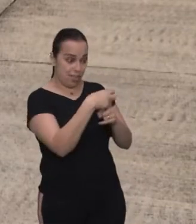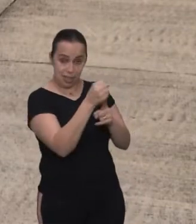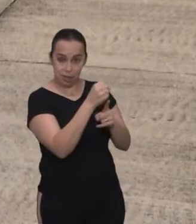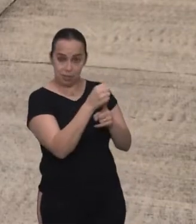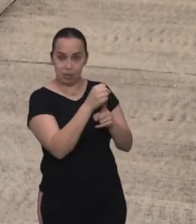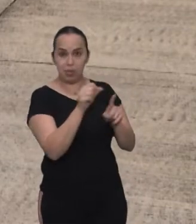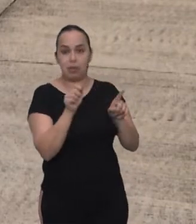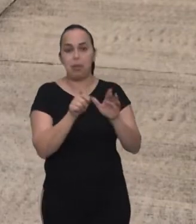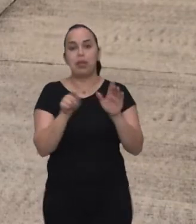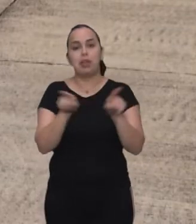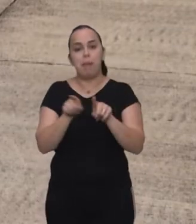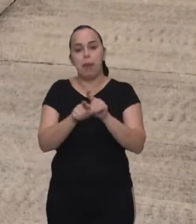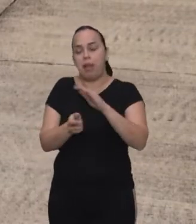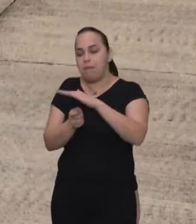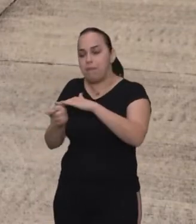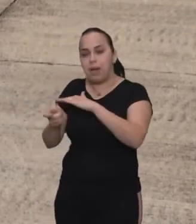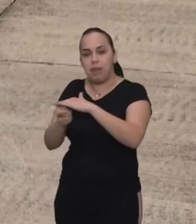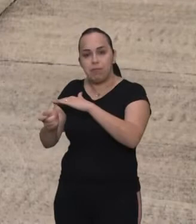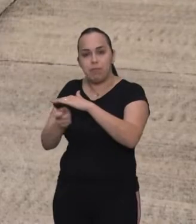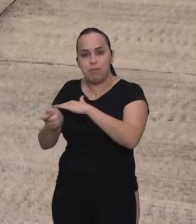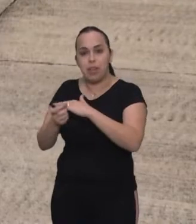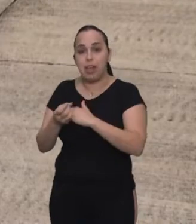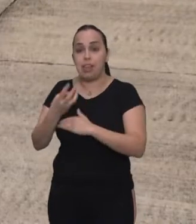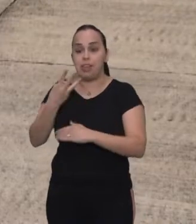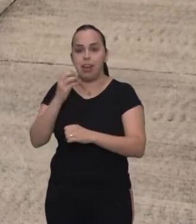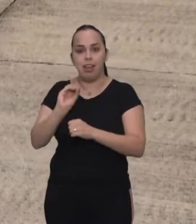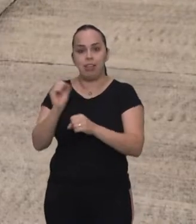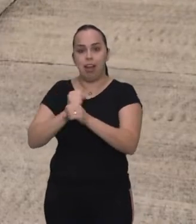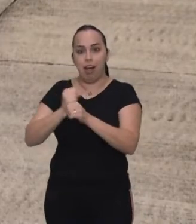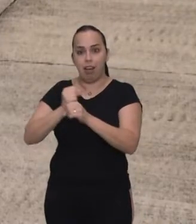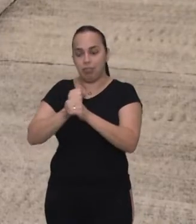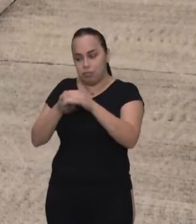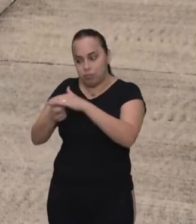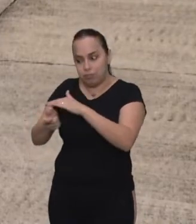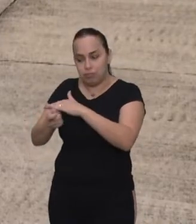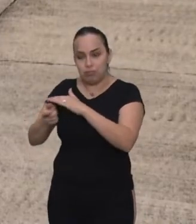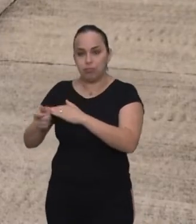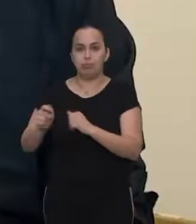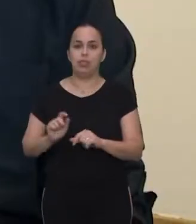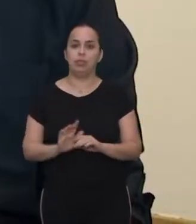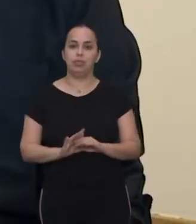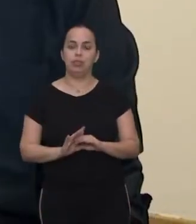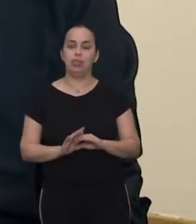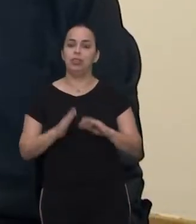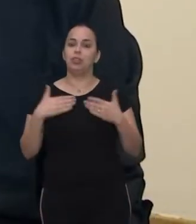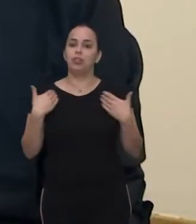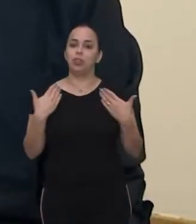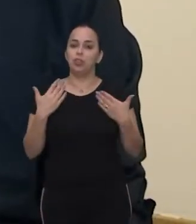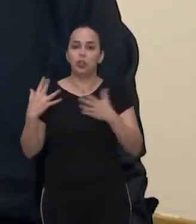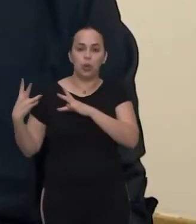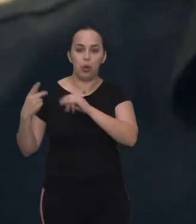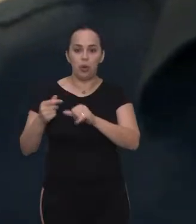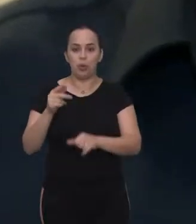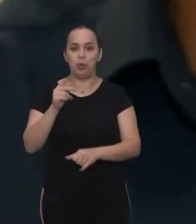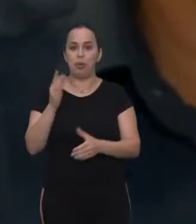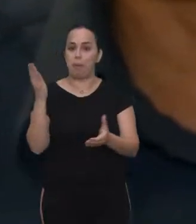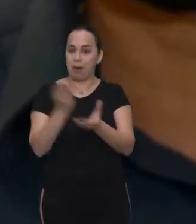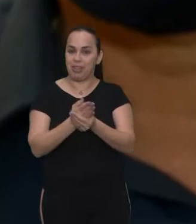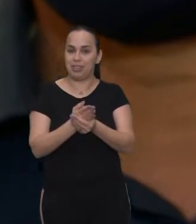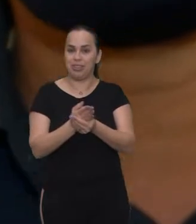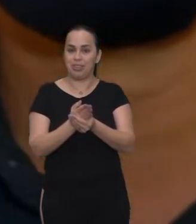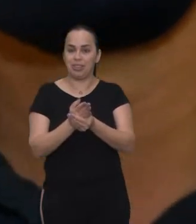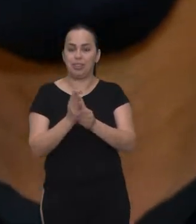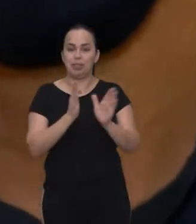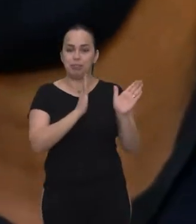vencedora terá ainda que fazer investimentos aqui no terminal ao longo do prazo de 30 anos de concessão todo o processo de concessão é